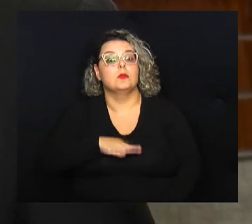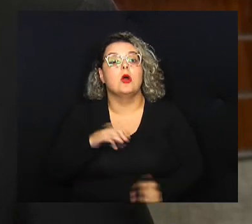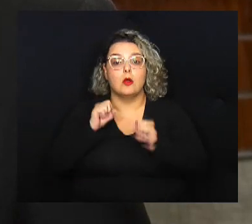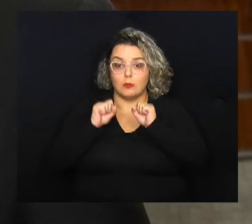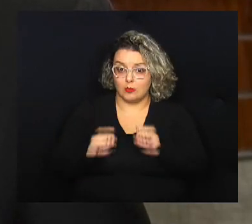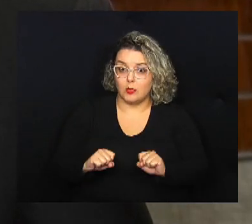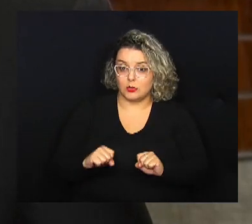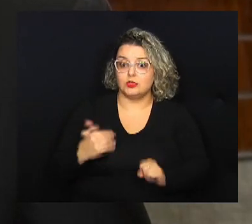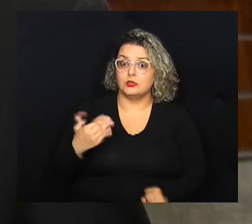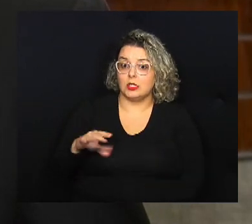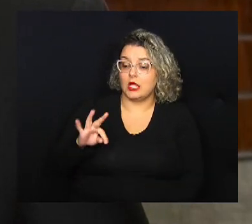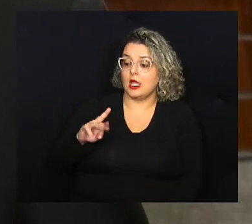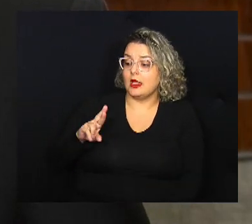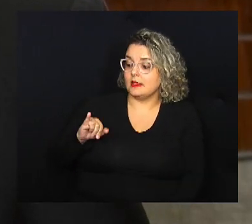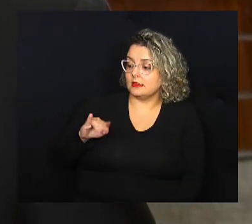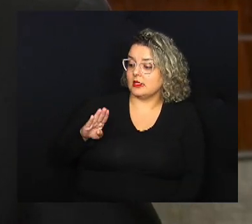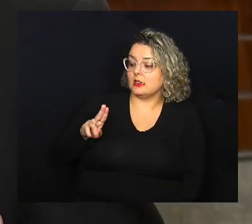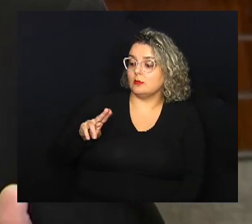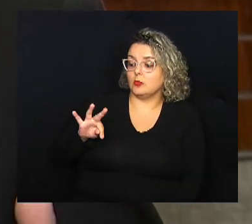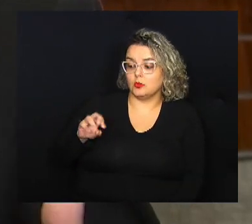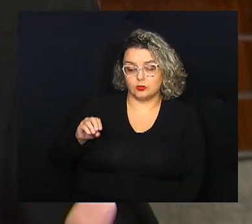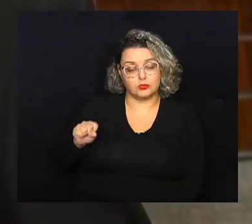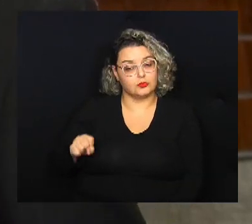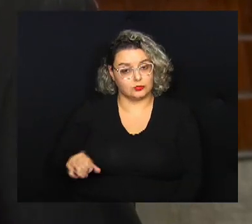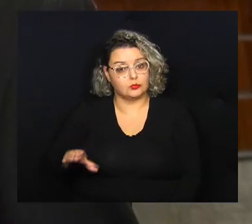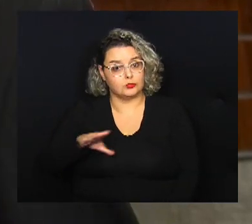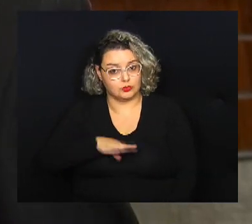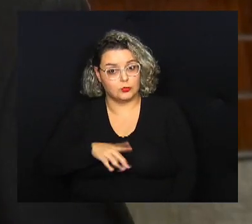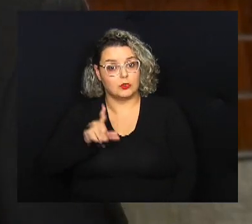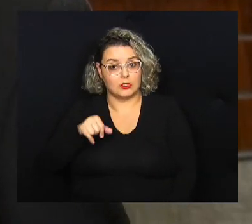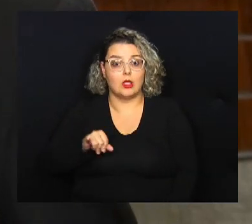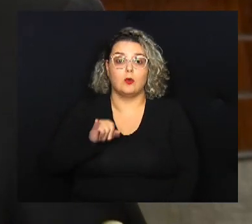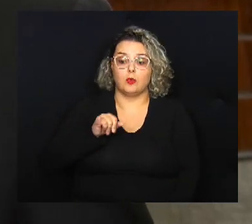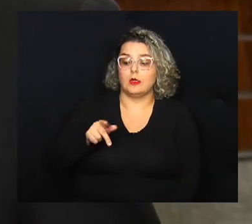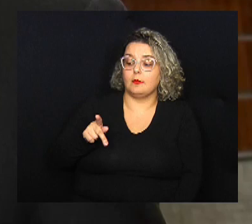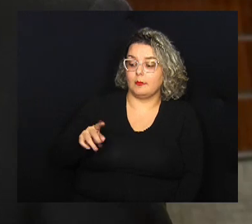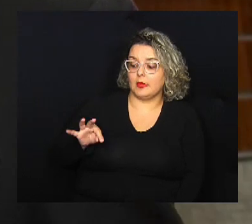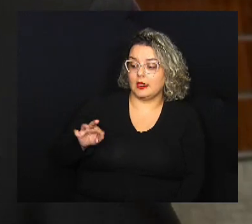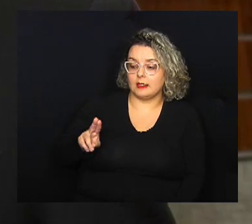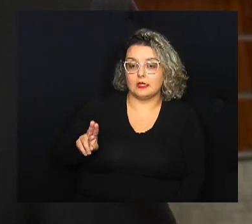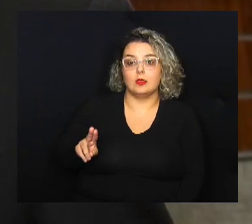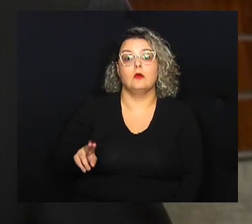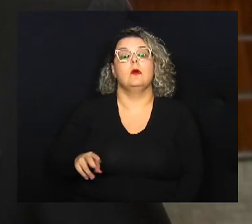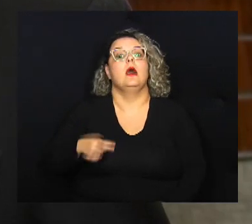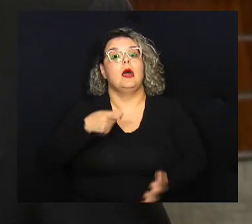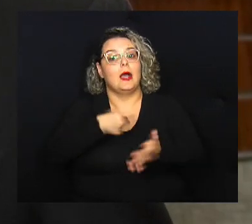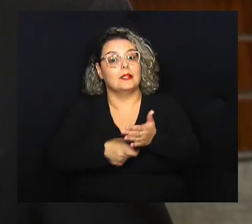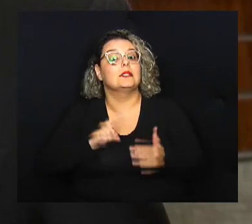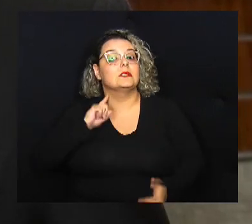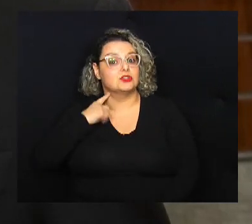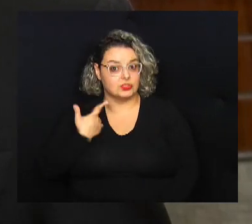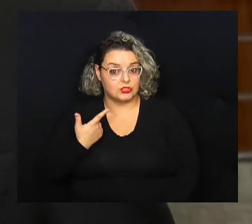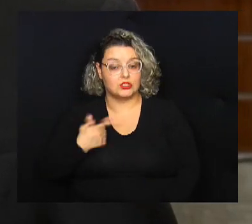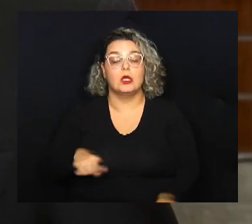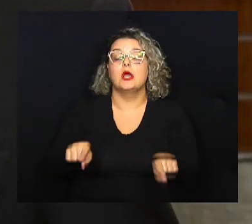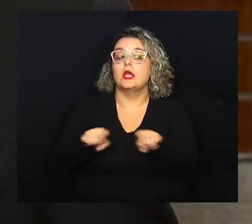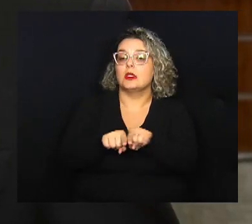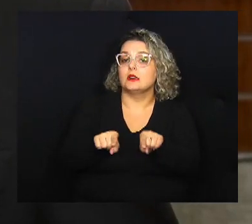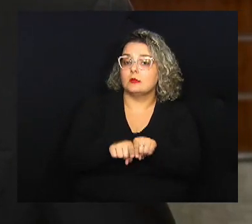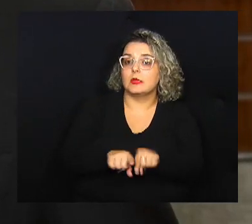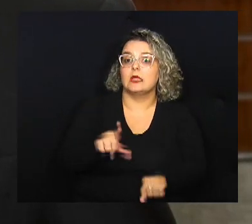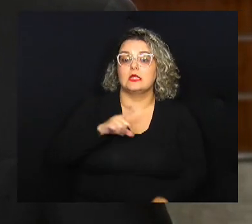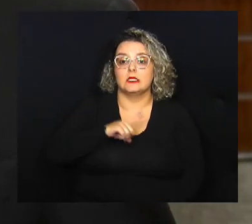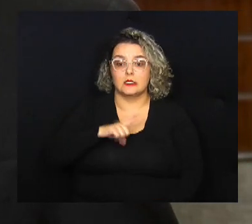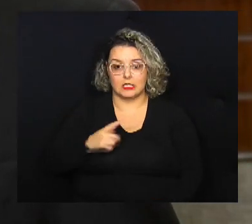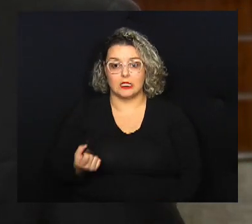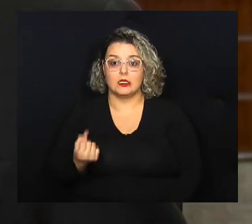lançar tributos municipais, que é o IPTU, a taxa de lixo, e ela tem o município, em